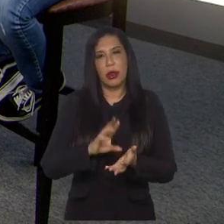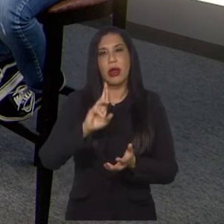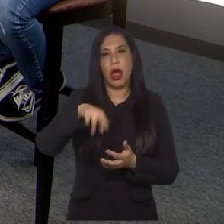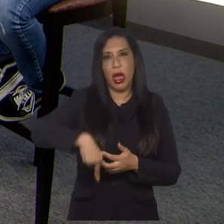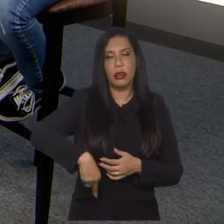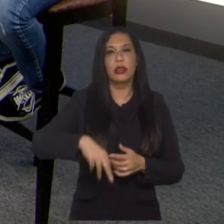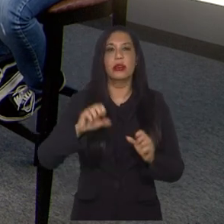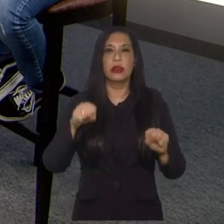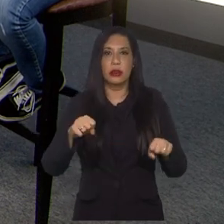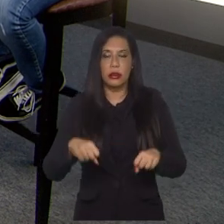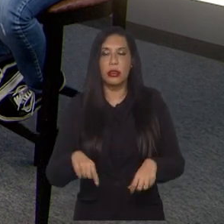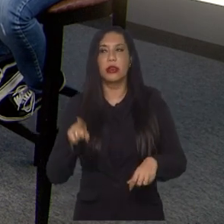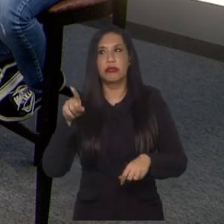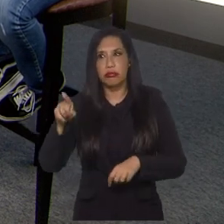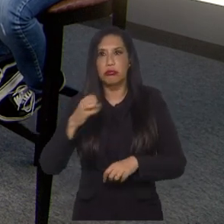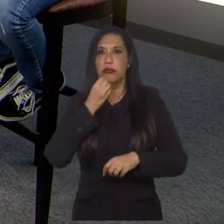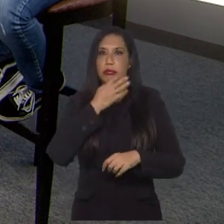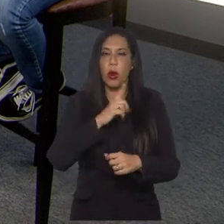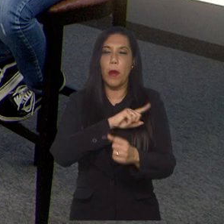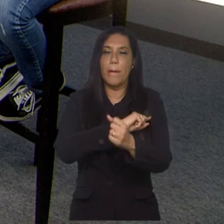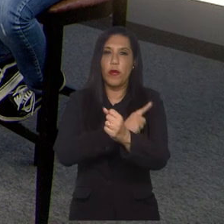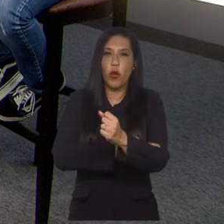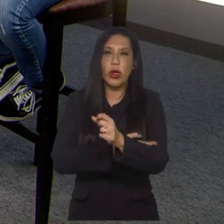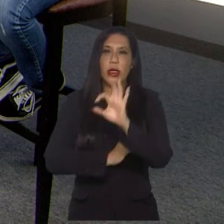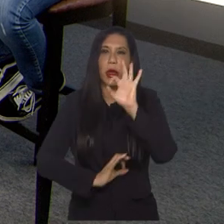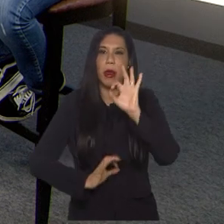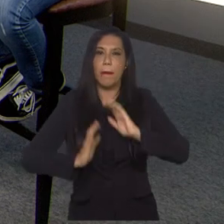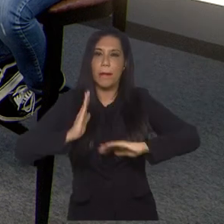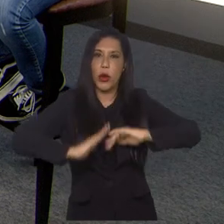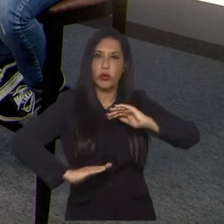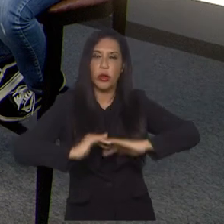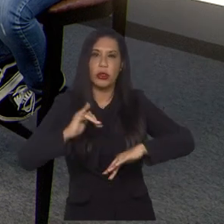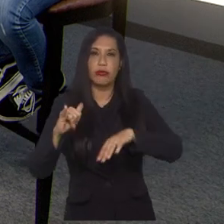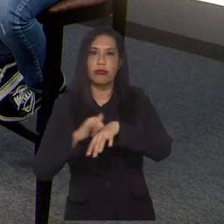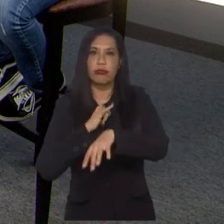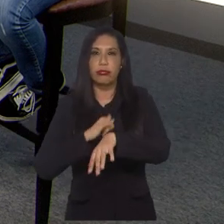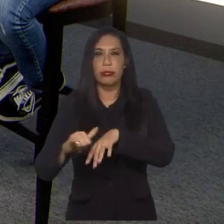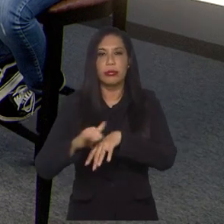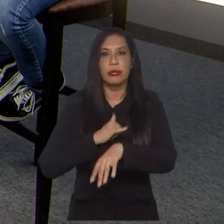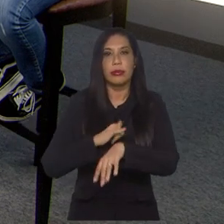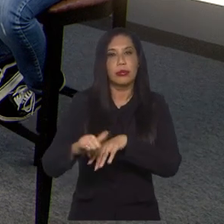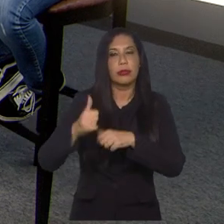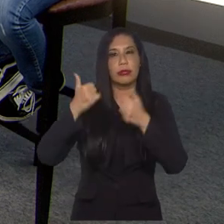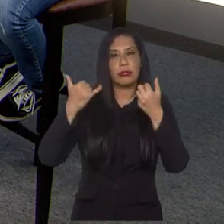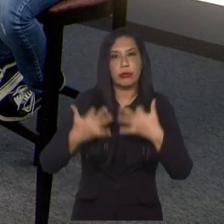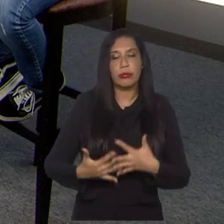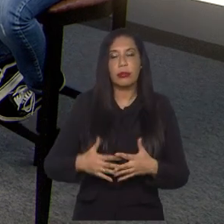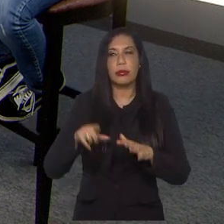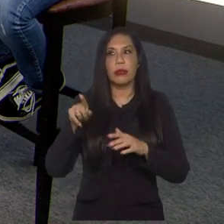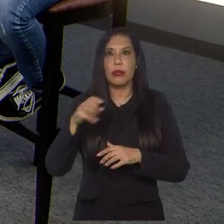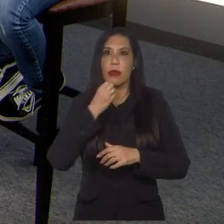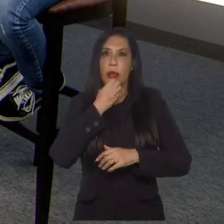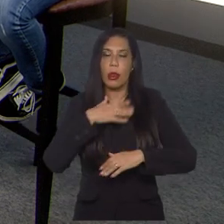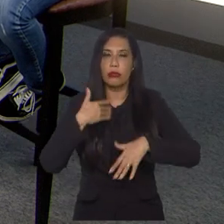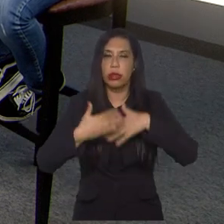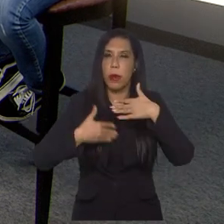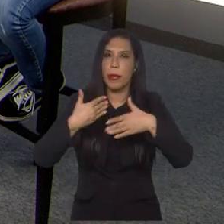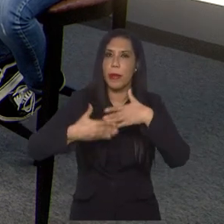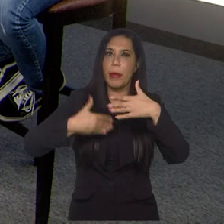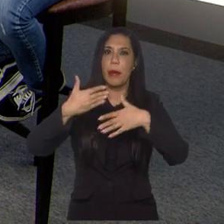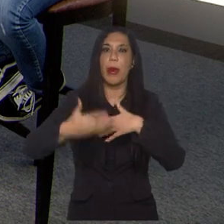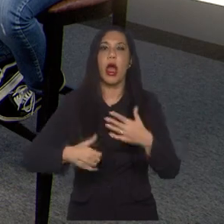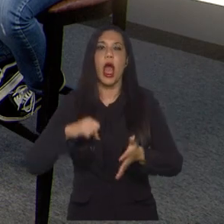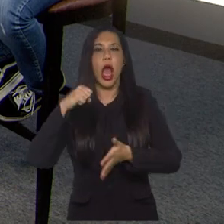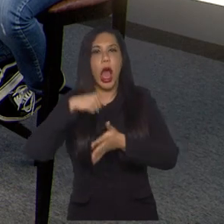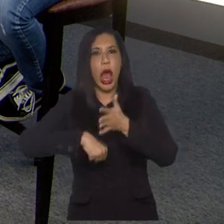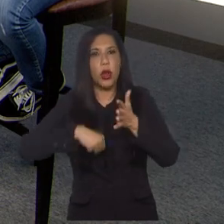pauta lá está muito mais avançada. Avançada. Muito, né? Se a gente pudesse utilizar, assim, vocábulo melhor. Acho que a pauta lá está muito mais avançada. As